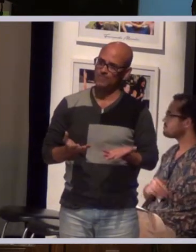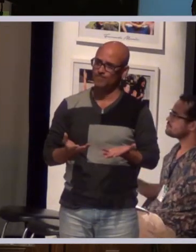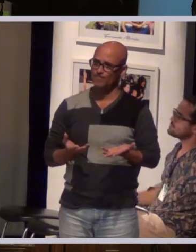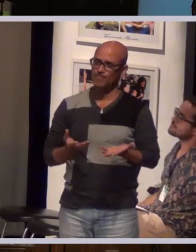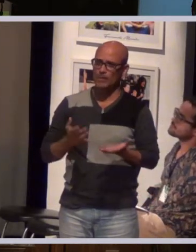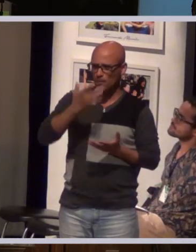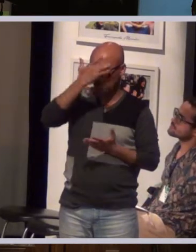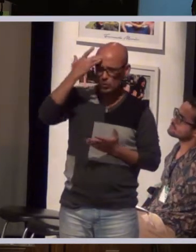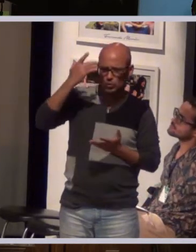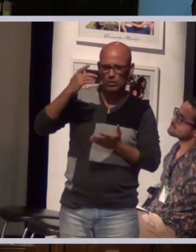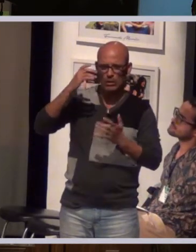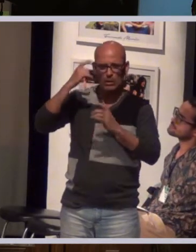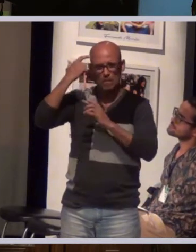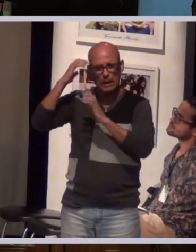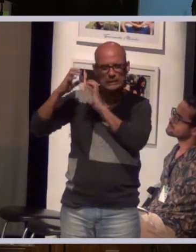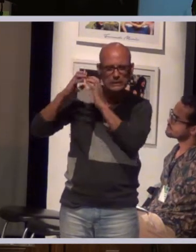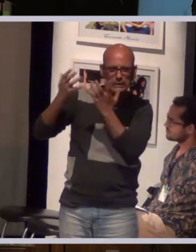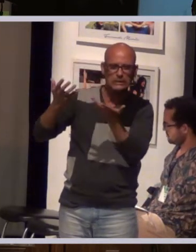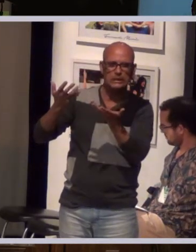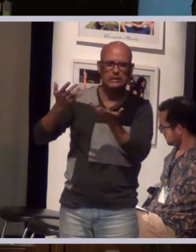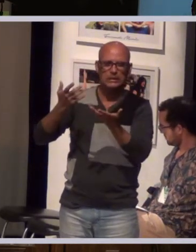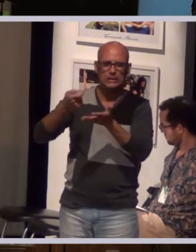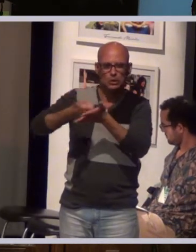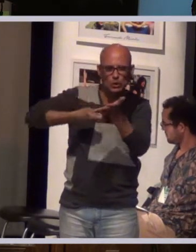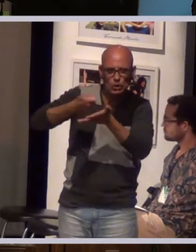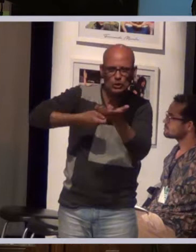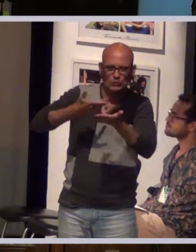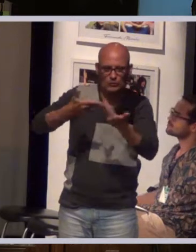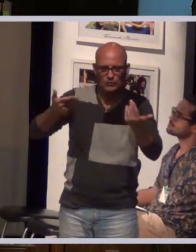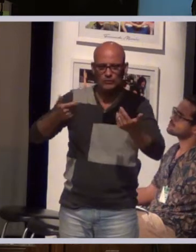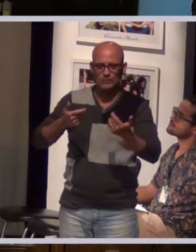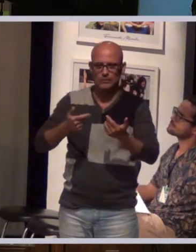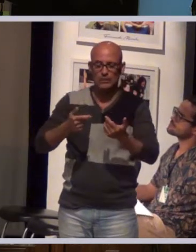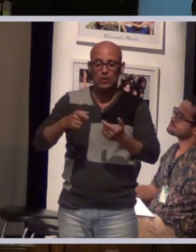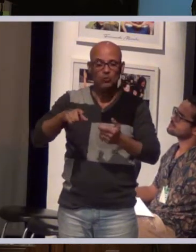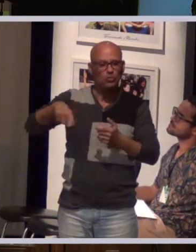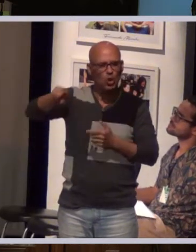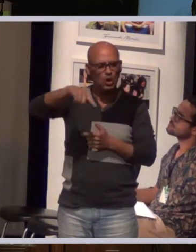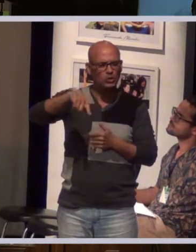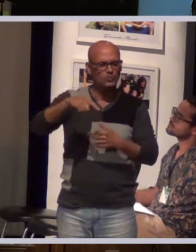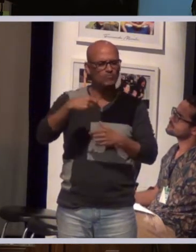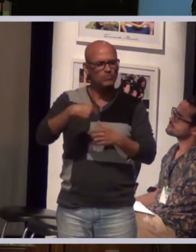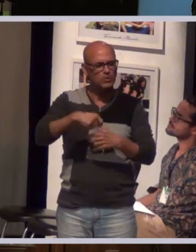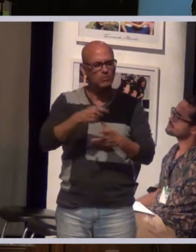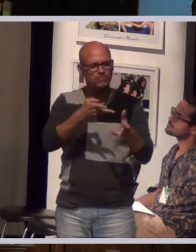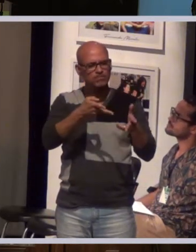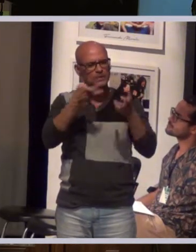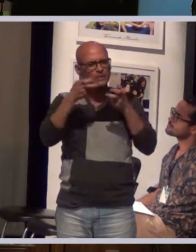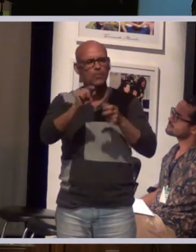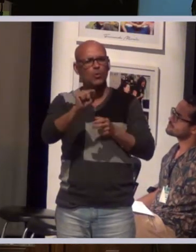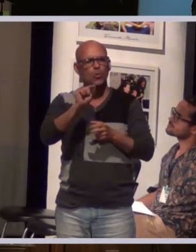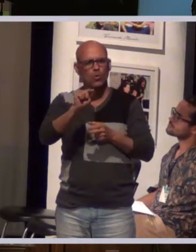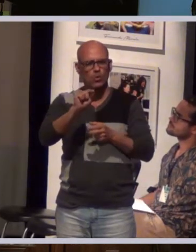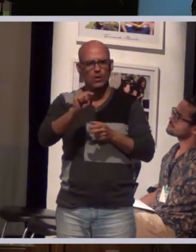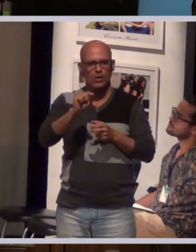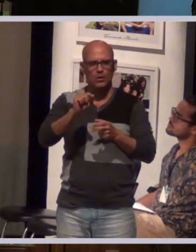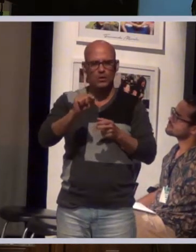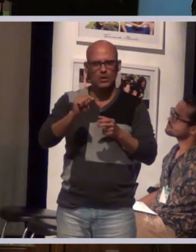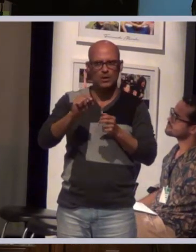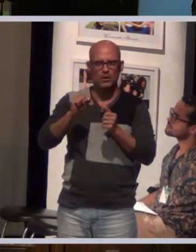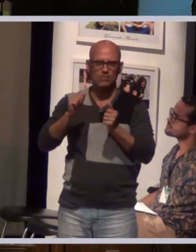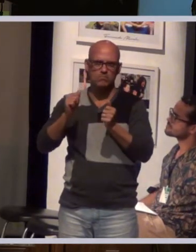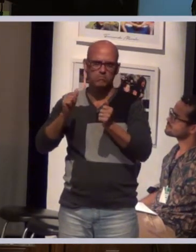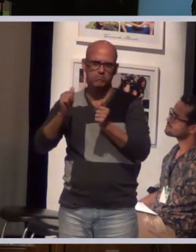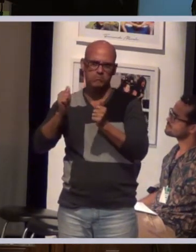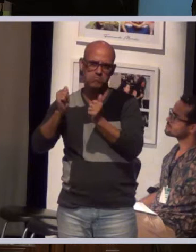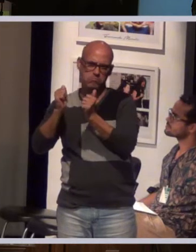os teóricos, né, trouxe a questão dos teóricos, então a gente tem que perceber que o discurso e práticas têm que ser coerentes,